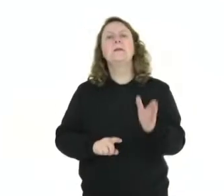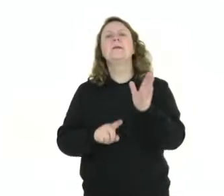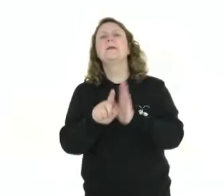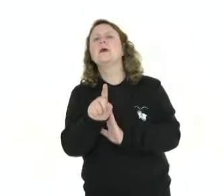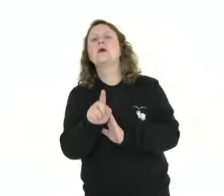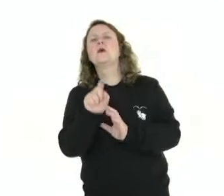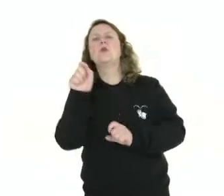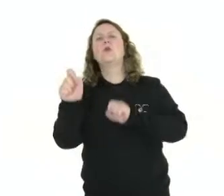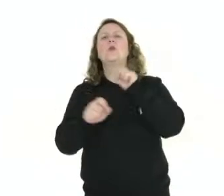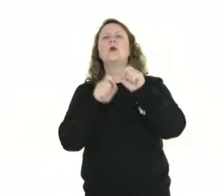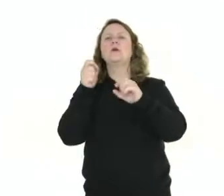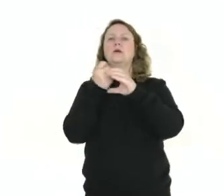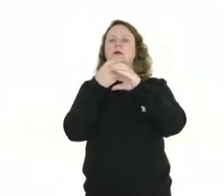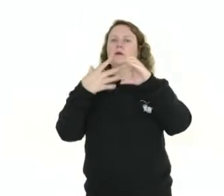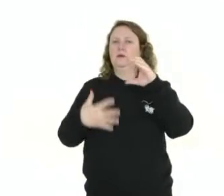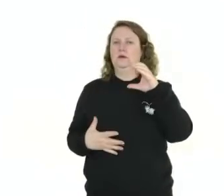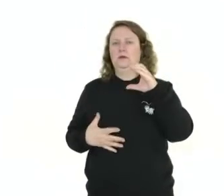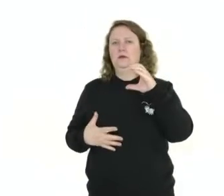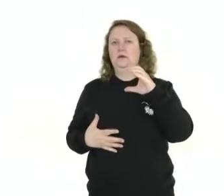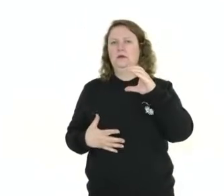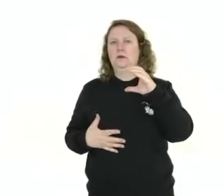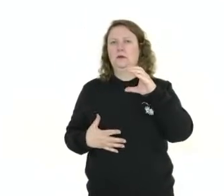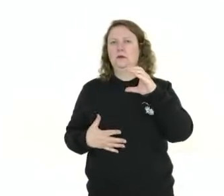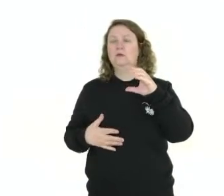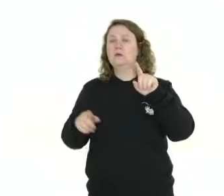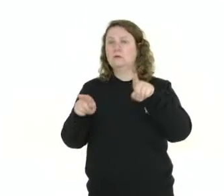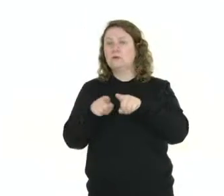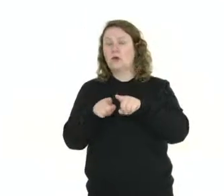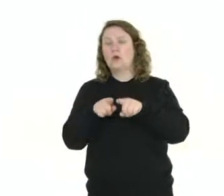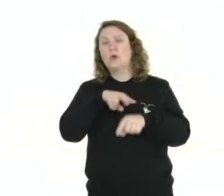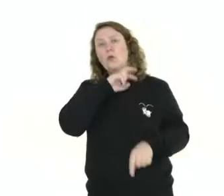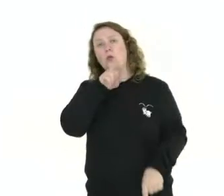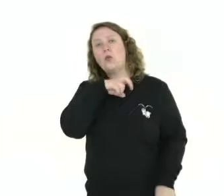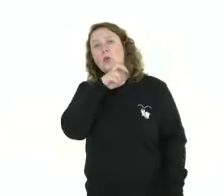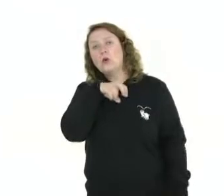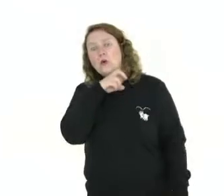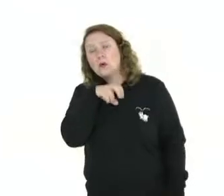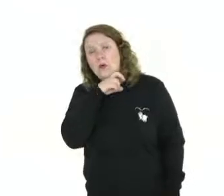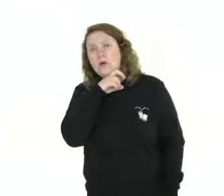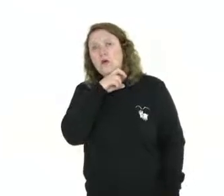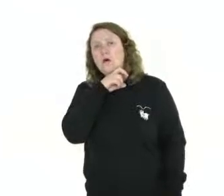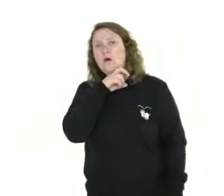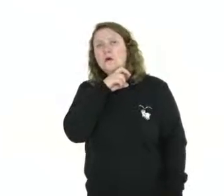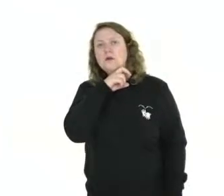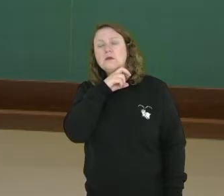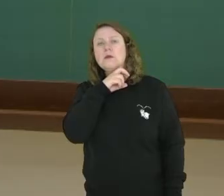quais características permitiram que as cobras